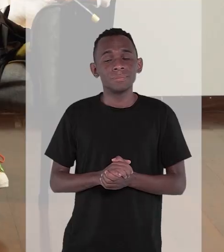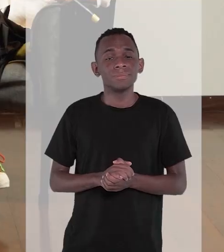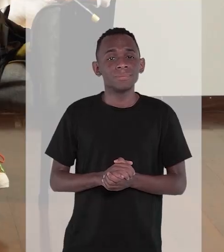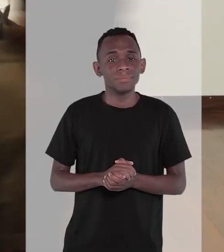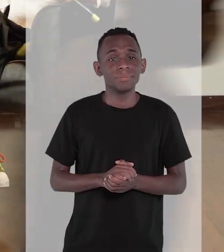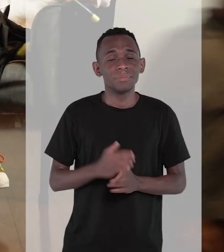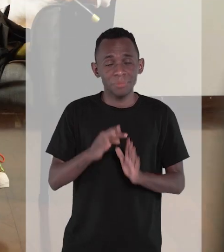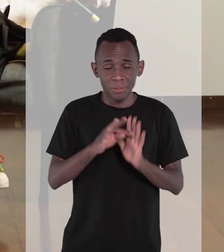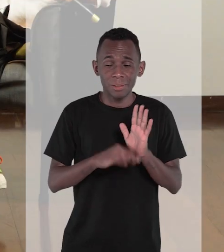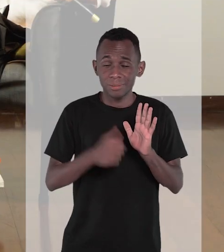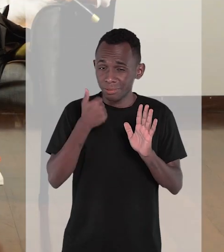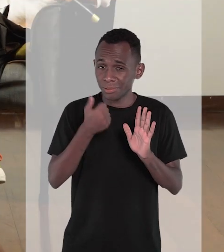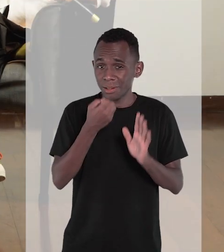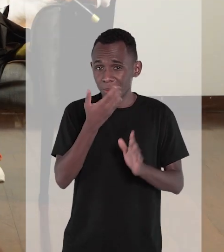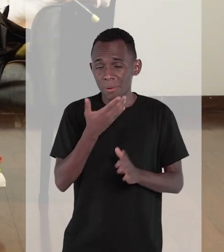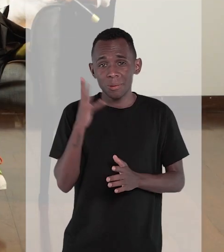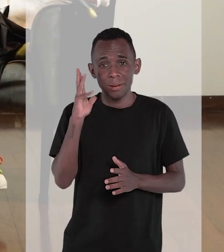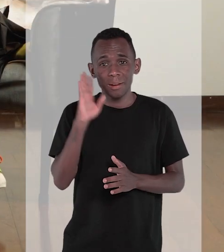Twitter, legal.